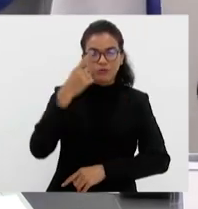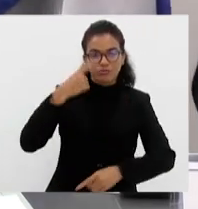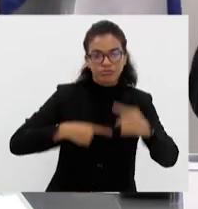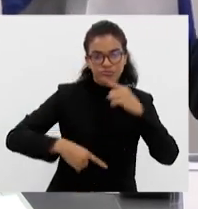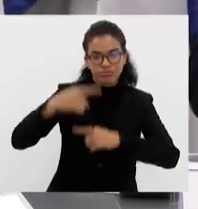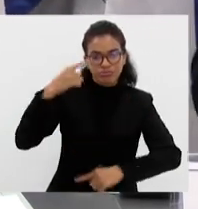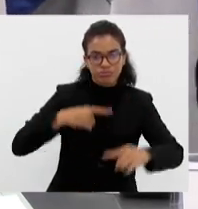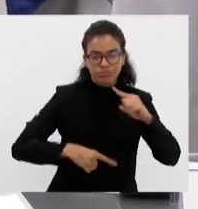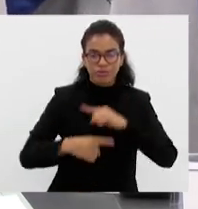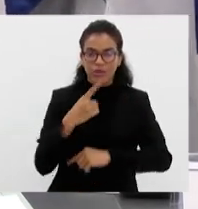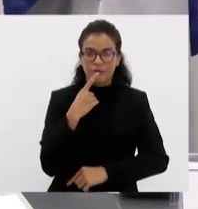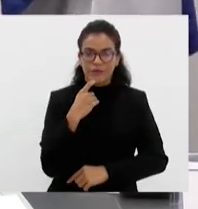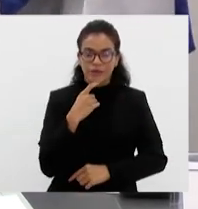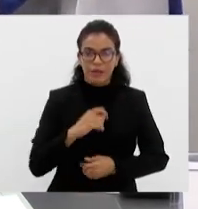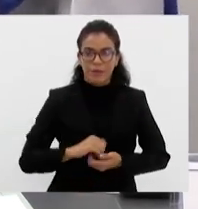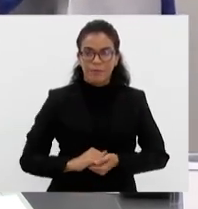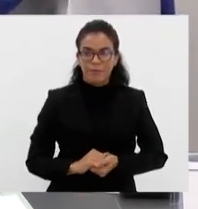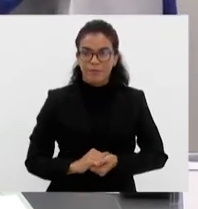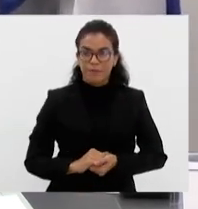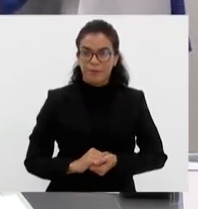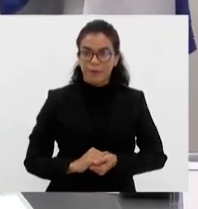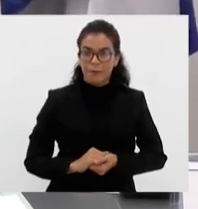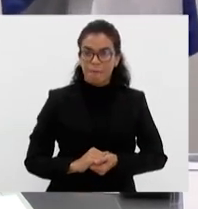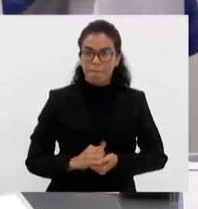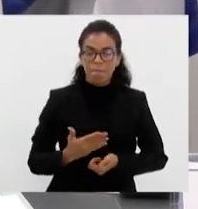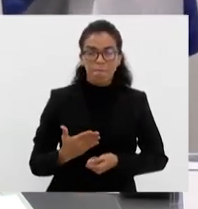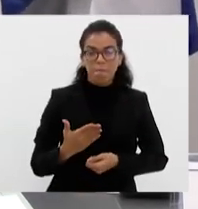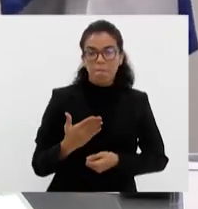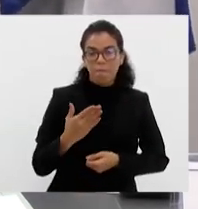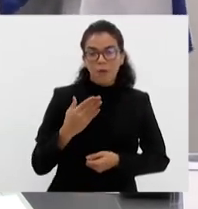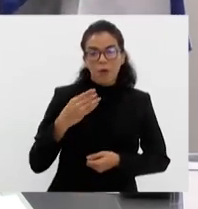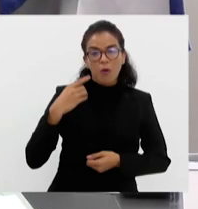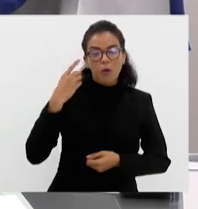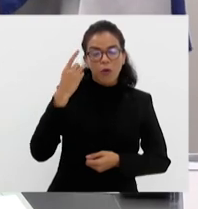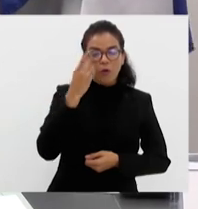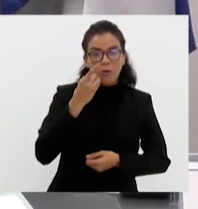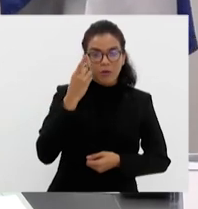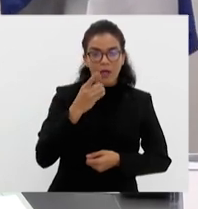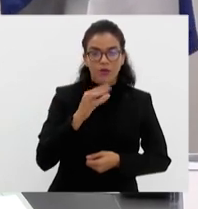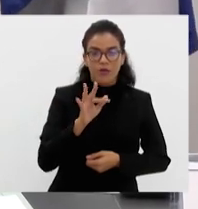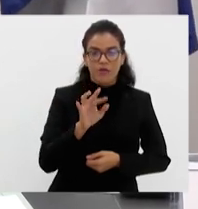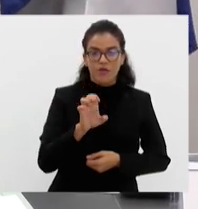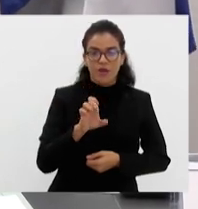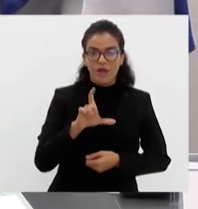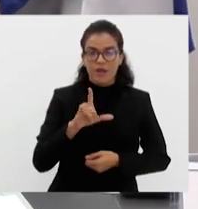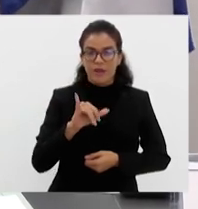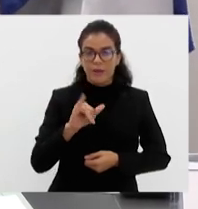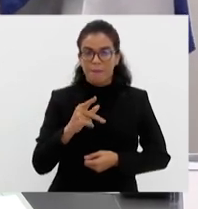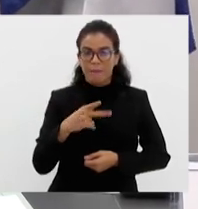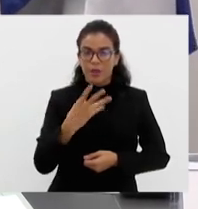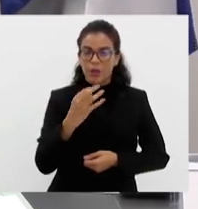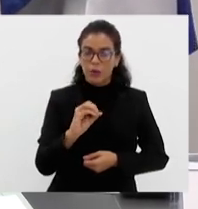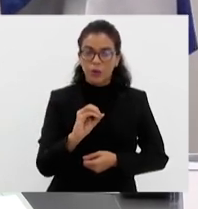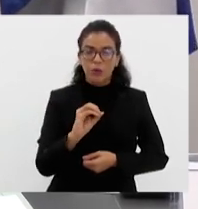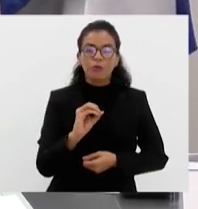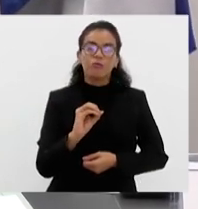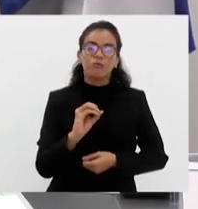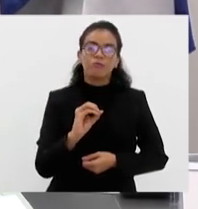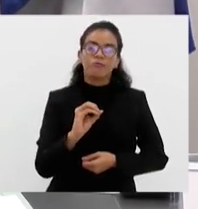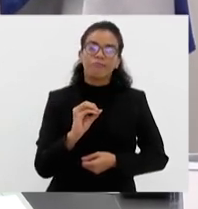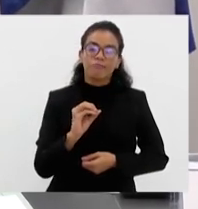assessoria do deputado Filipinho Raves não pediu que retirasse de pauta, portanto, vou fazer a leitura dos pareceres que já